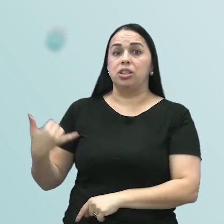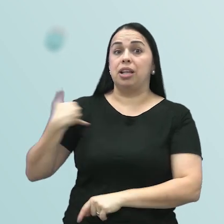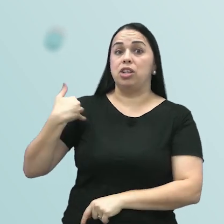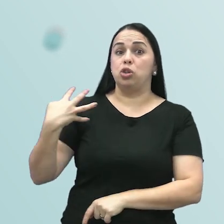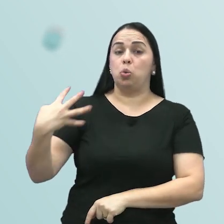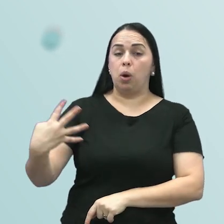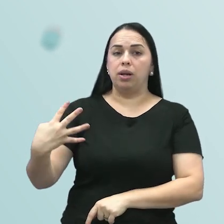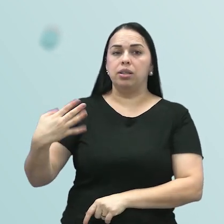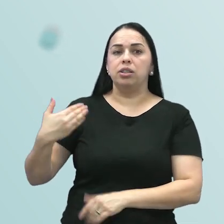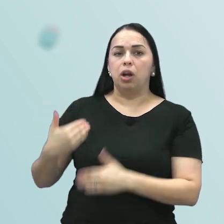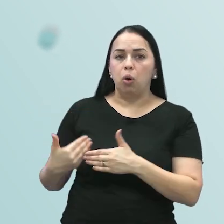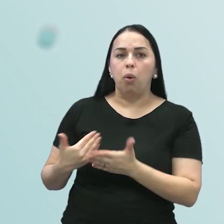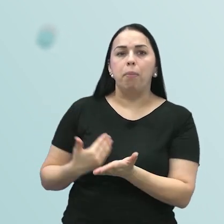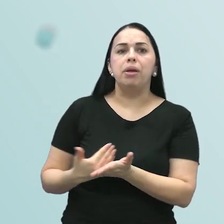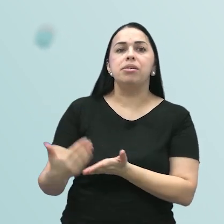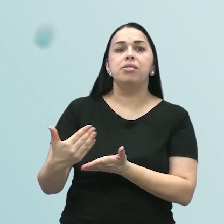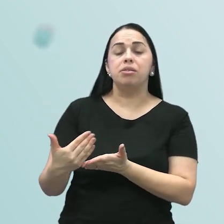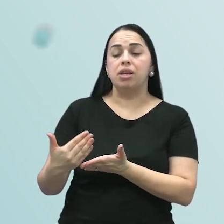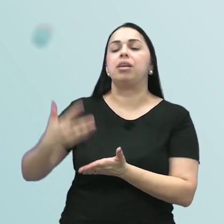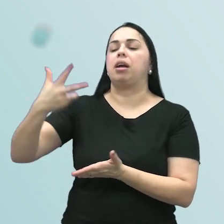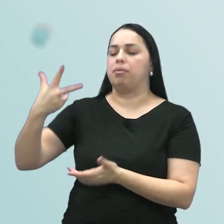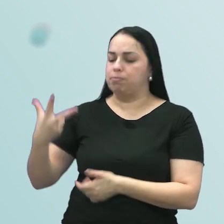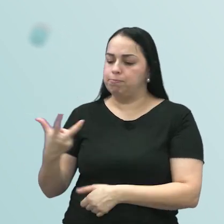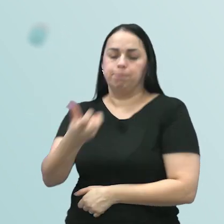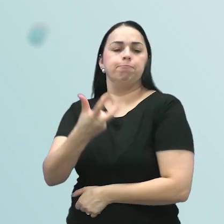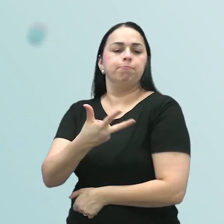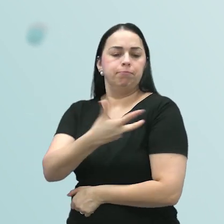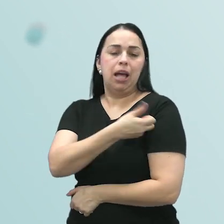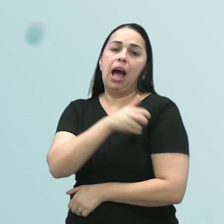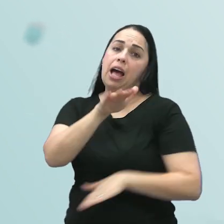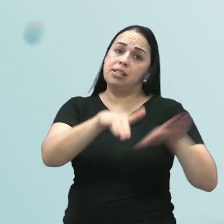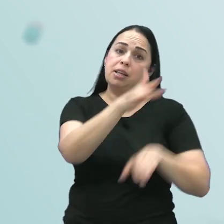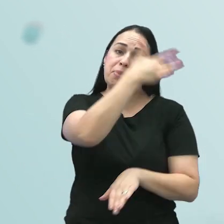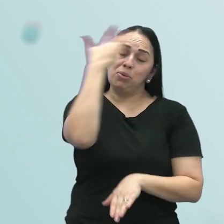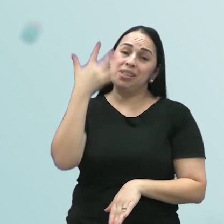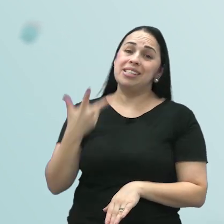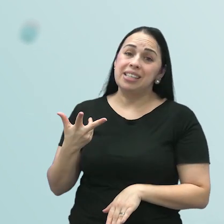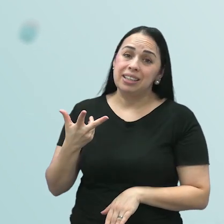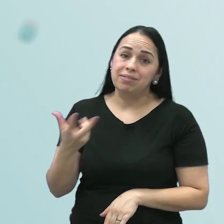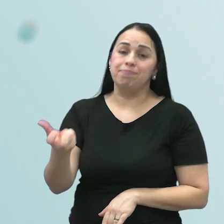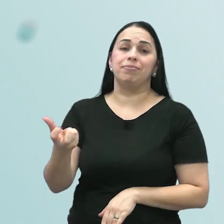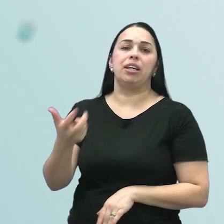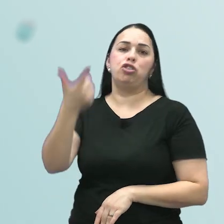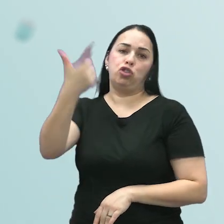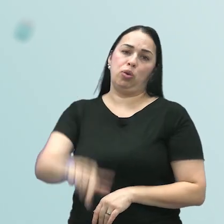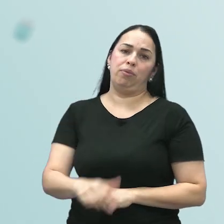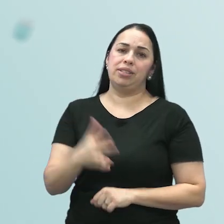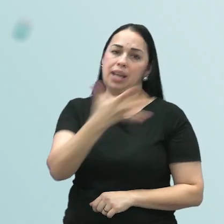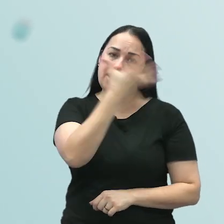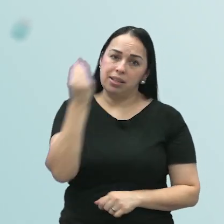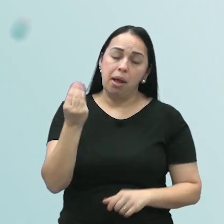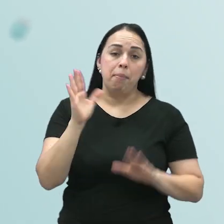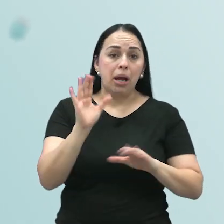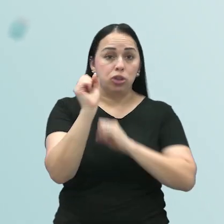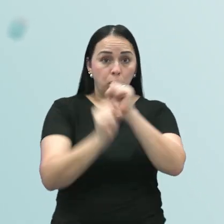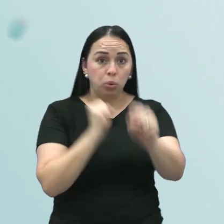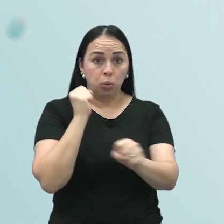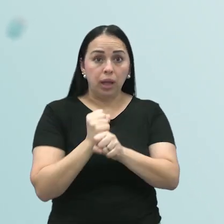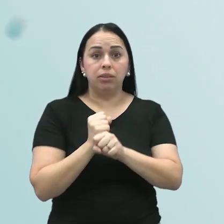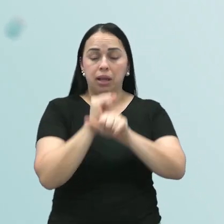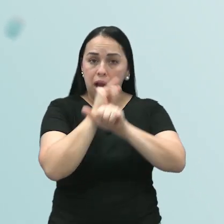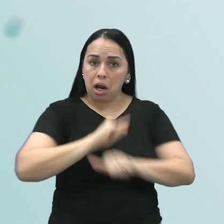nós já entramos em alguns reforços que muita gente acaba esquecendo. Lembrando também que todo ano nós temos as